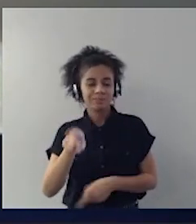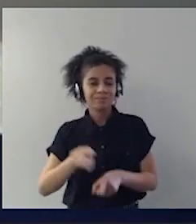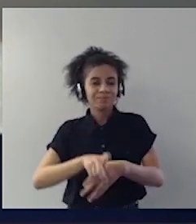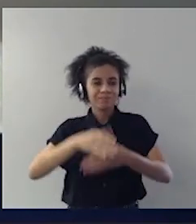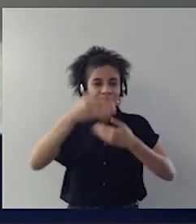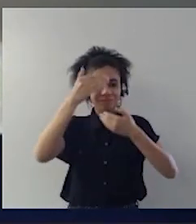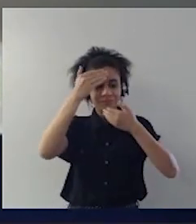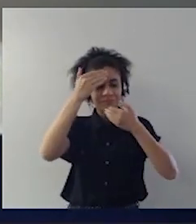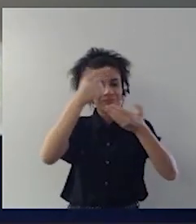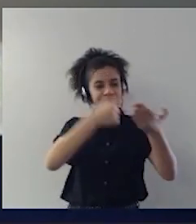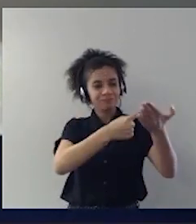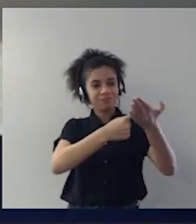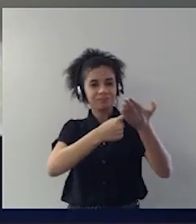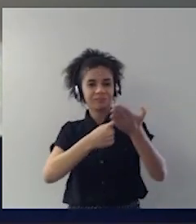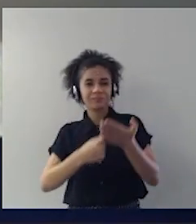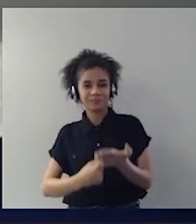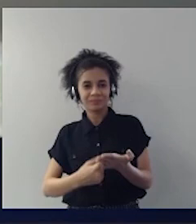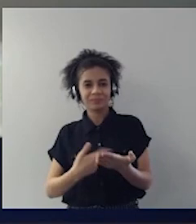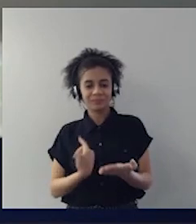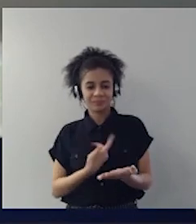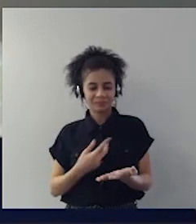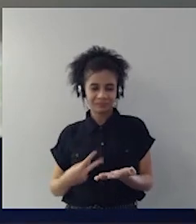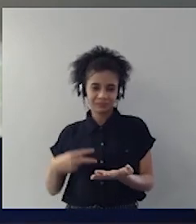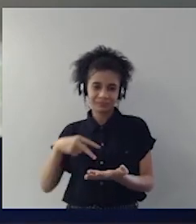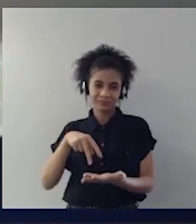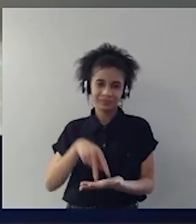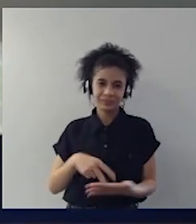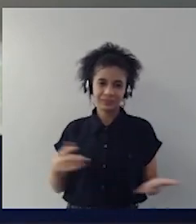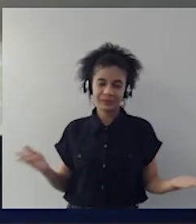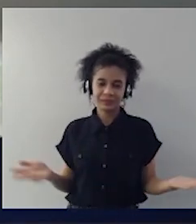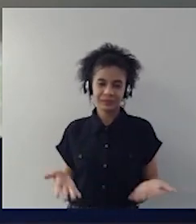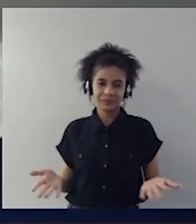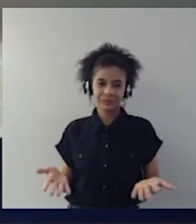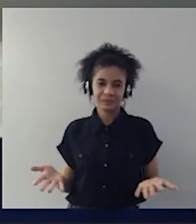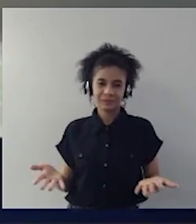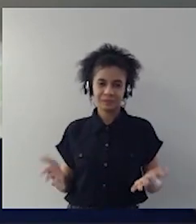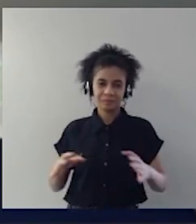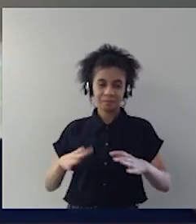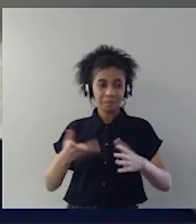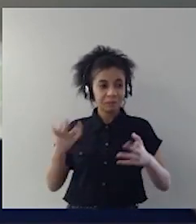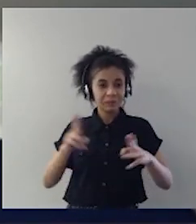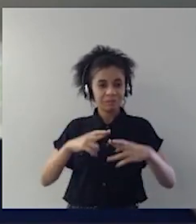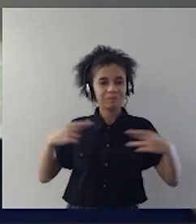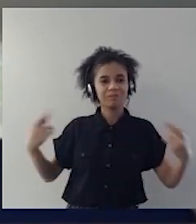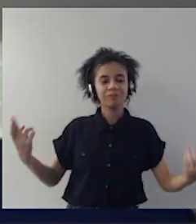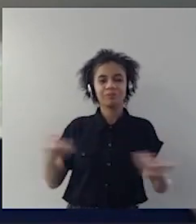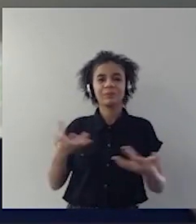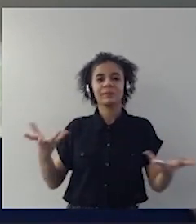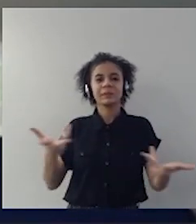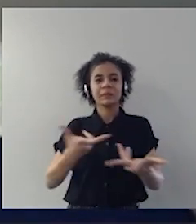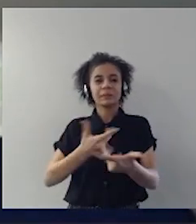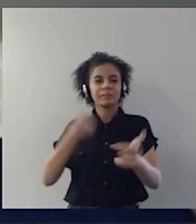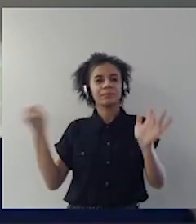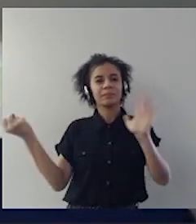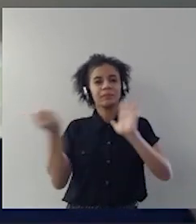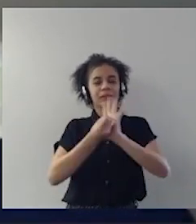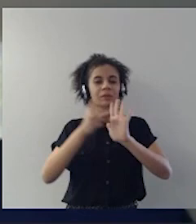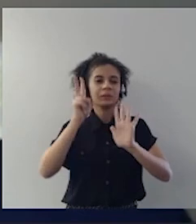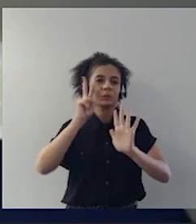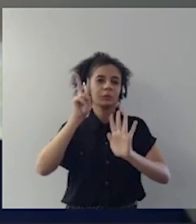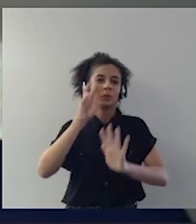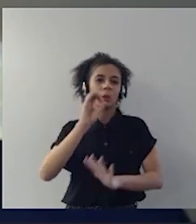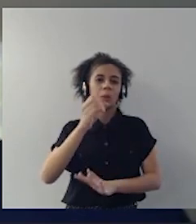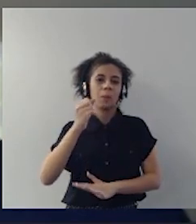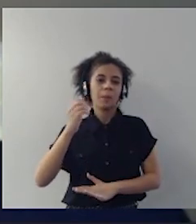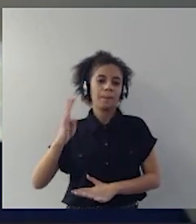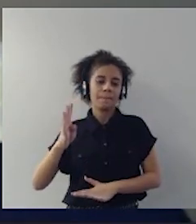agradecer o convite que me foi formulado para estar aqui neste evento magnífico, histórico da OAB Nacional,